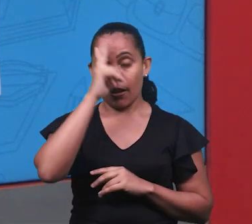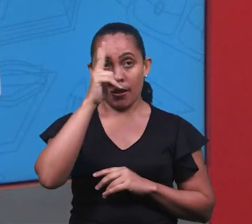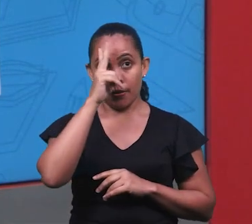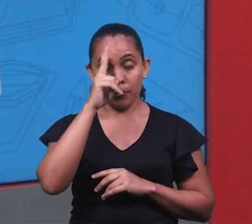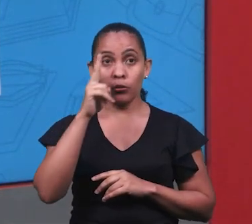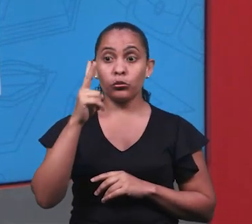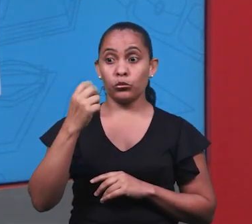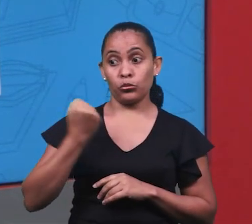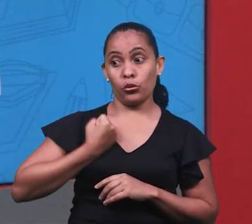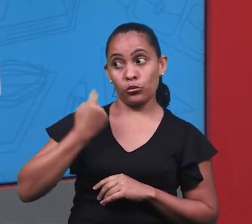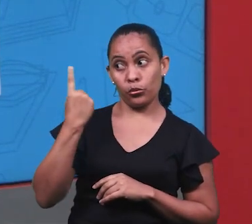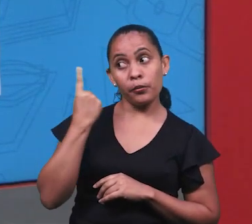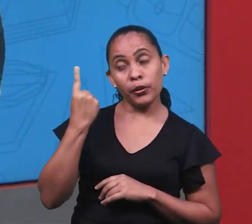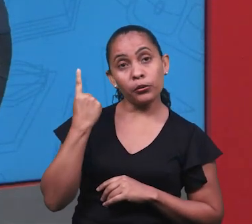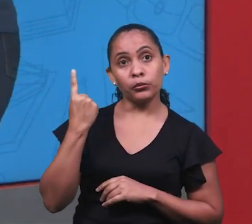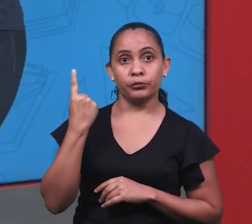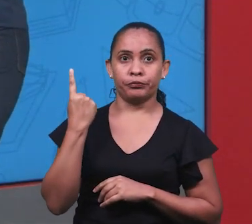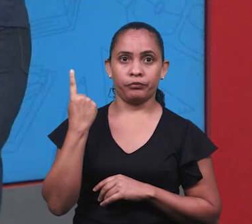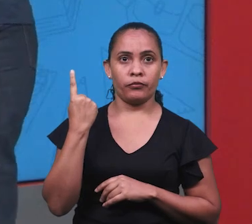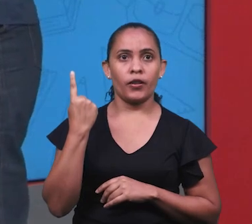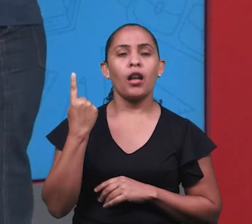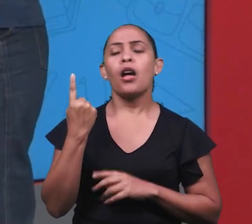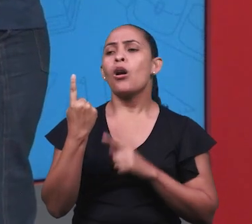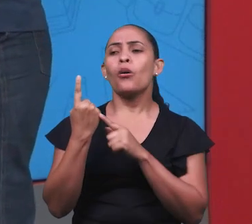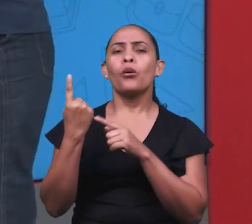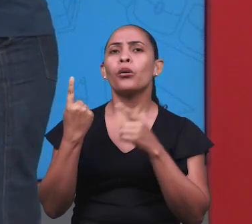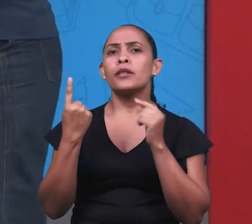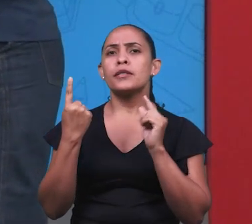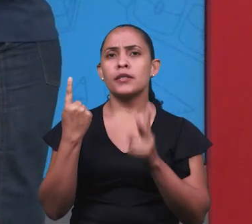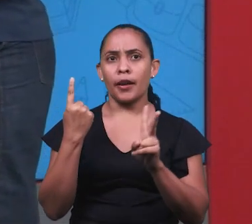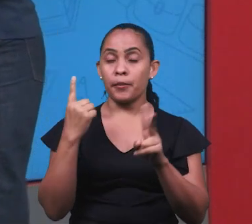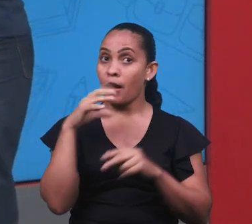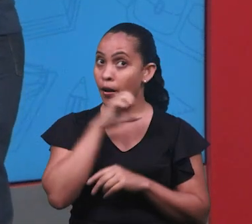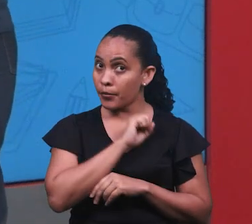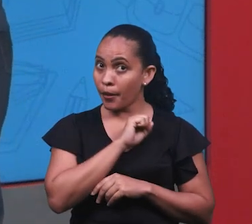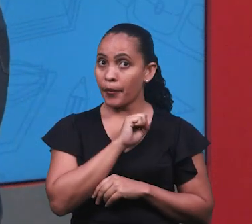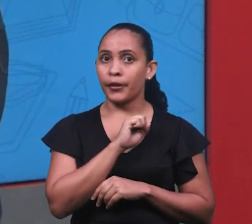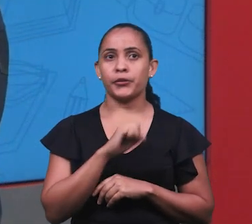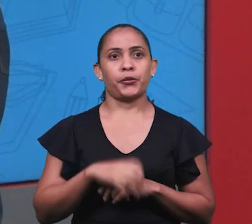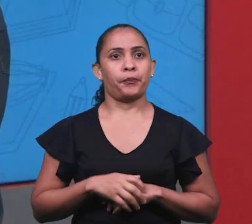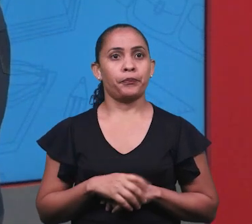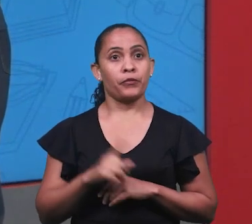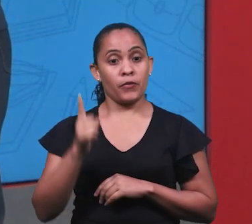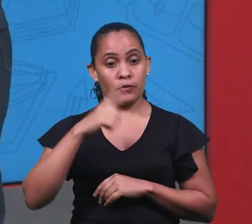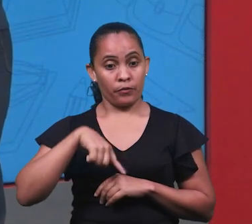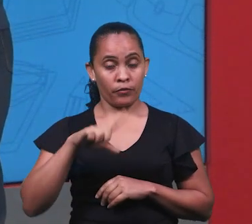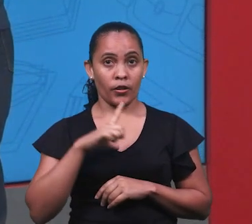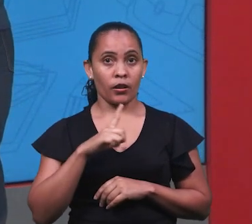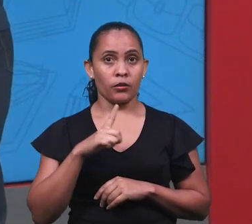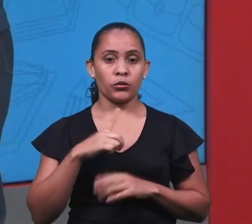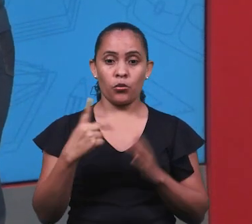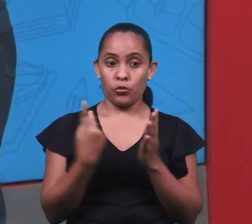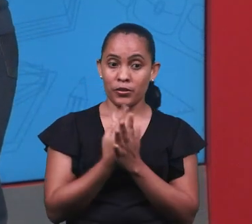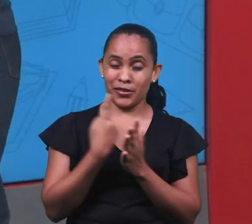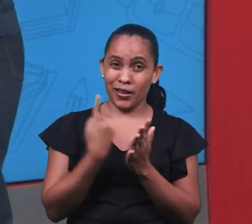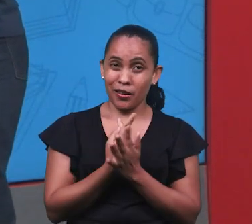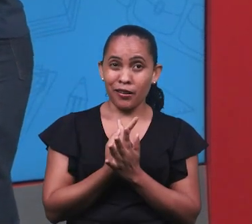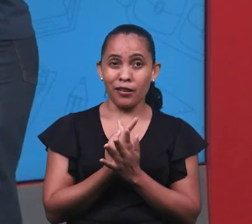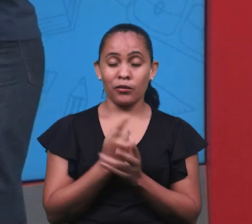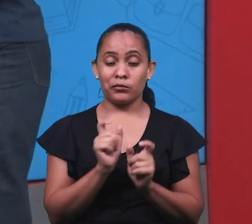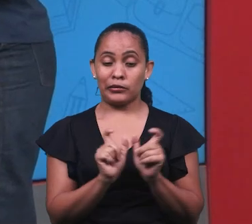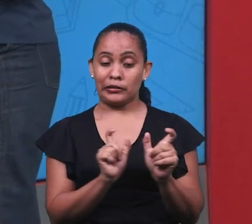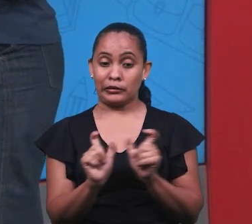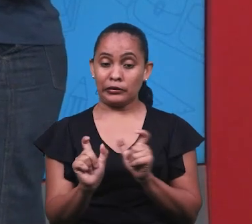Lembra lá da competência 1. O que seria a competência 1? Rapidamente. Quanto aos desvios, que são os errinhos, você deve